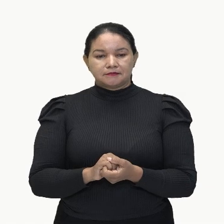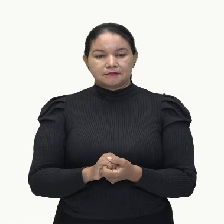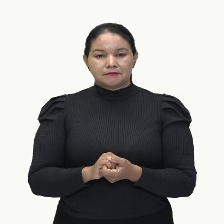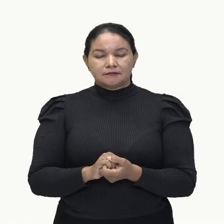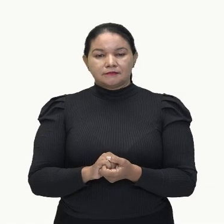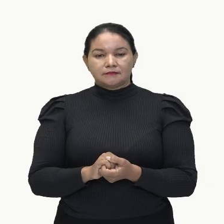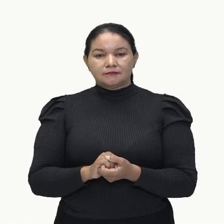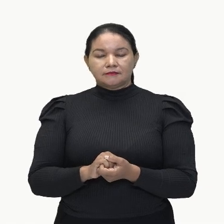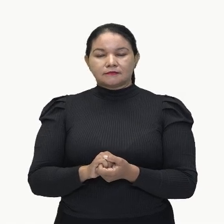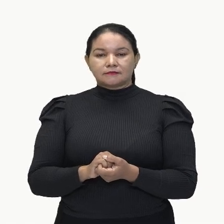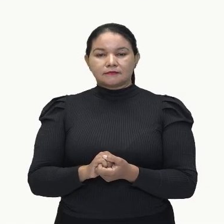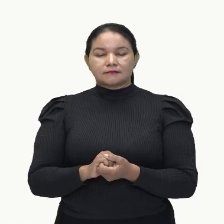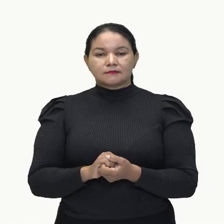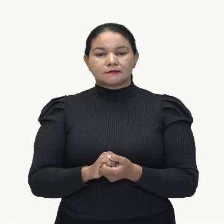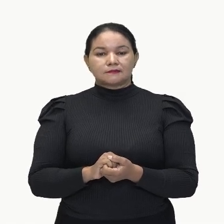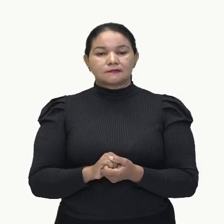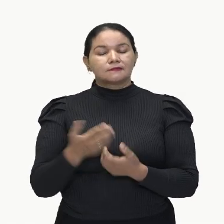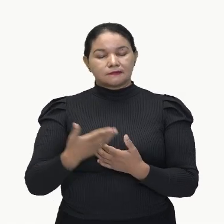Ok